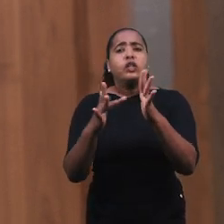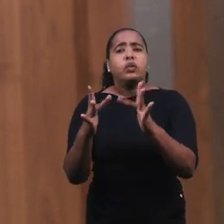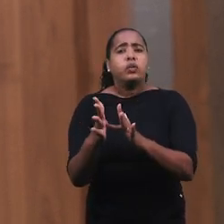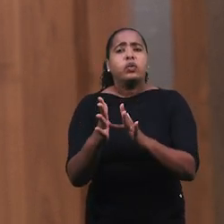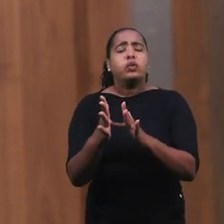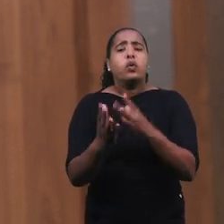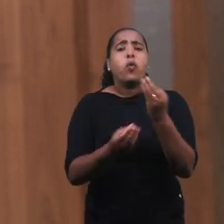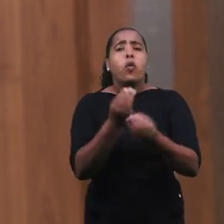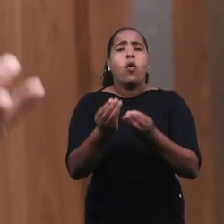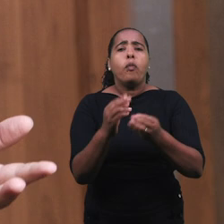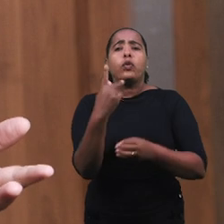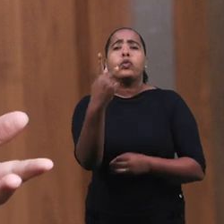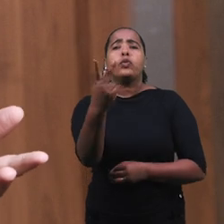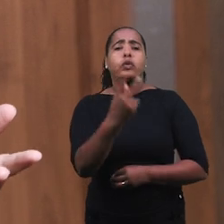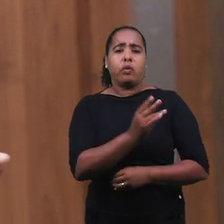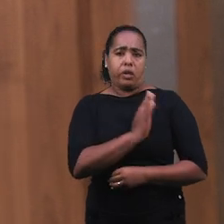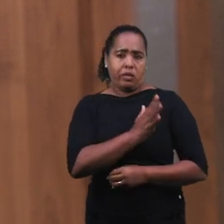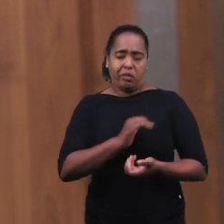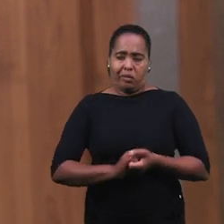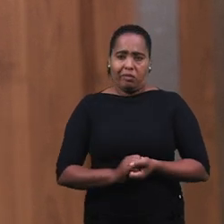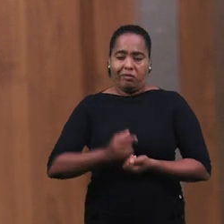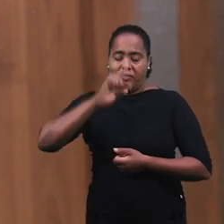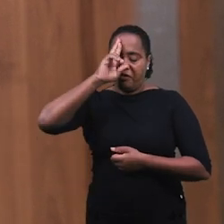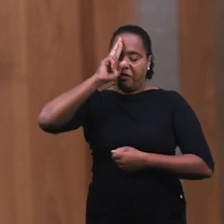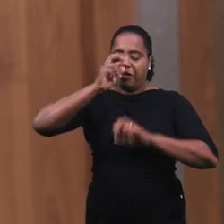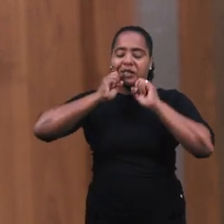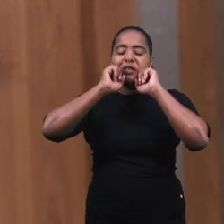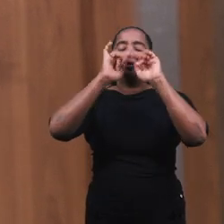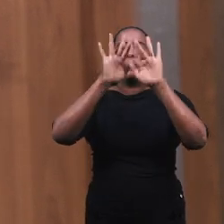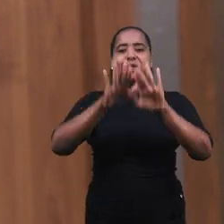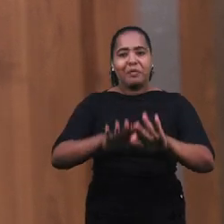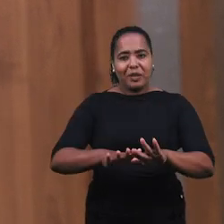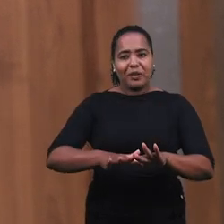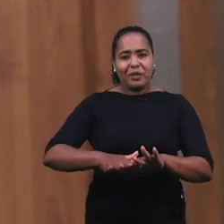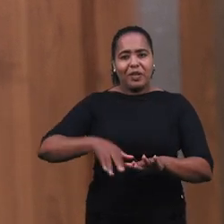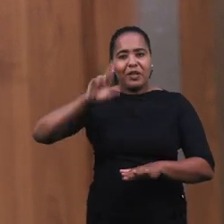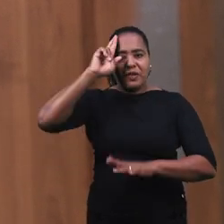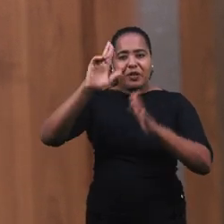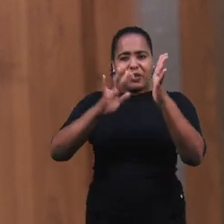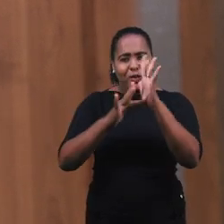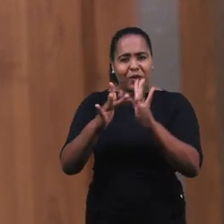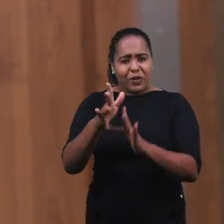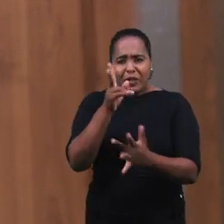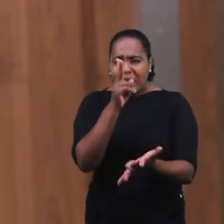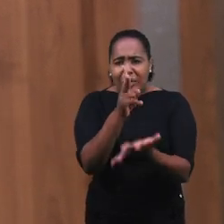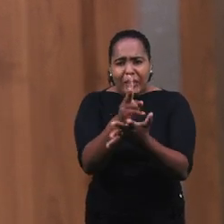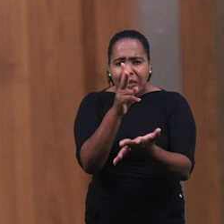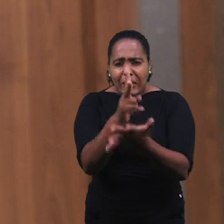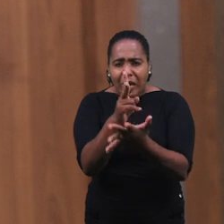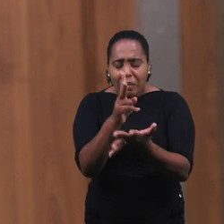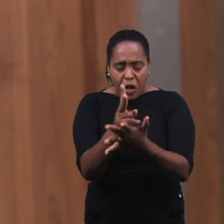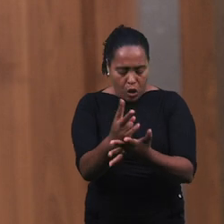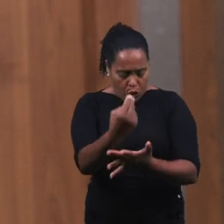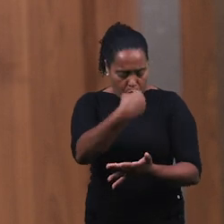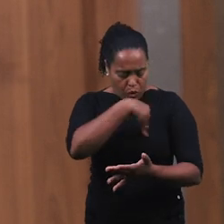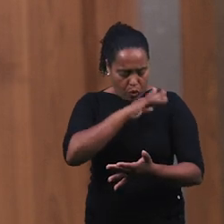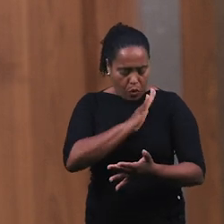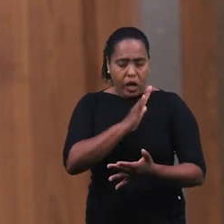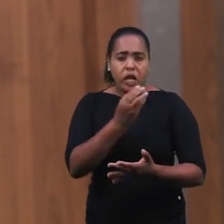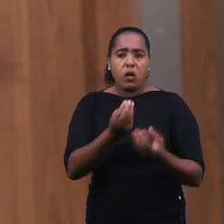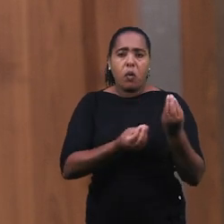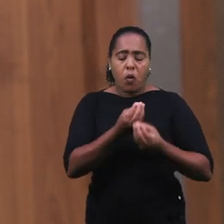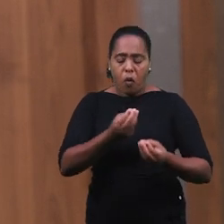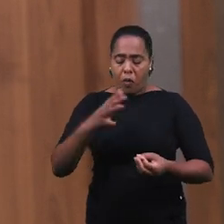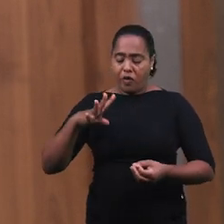nous bénisse, que Jésus puisse occuper la place de salut de votre vie. À tous,